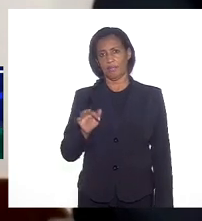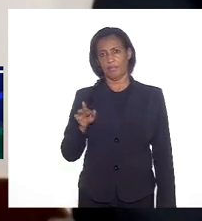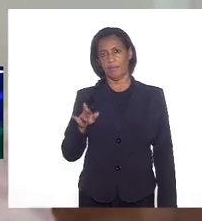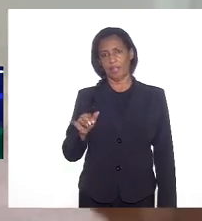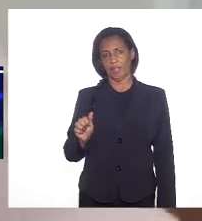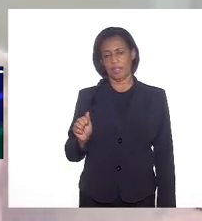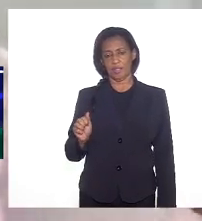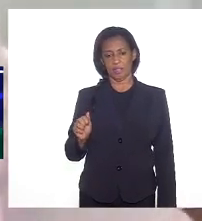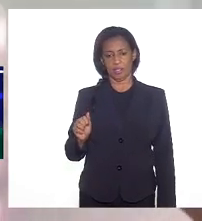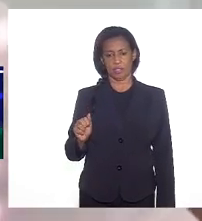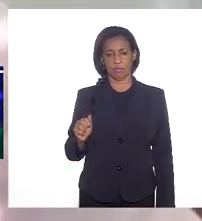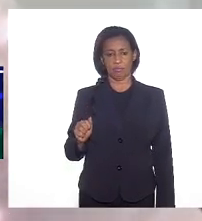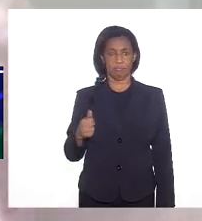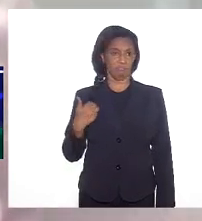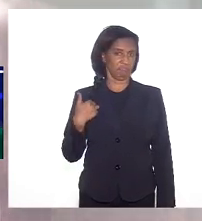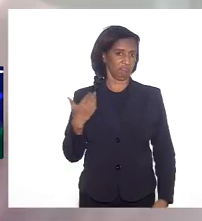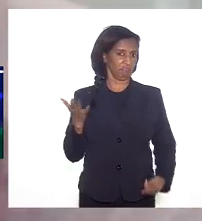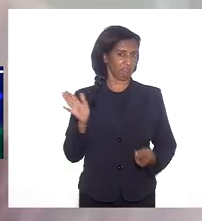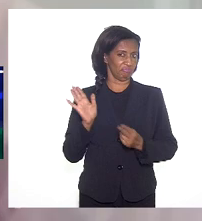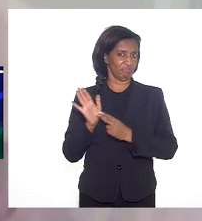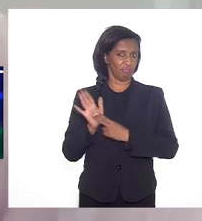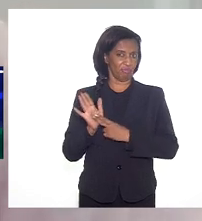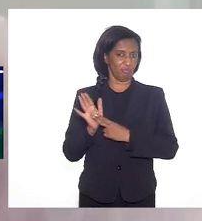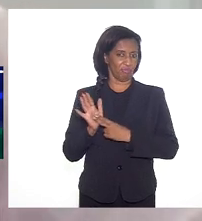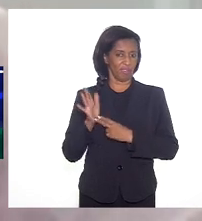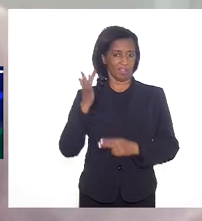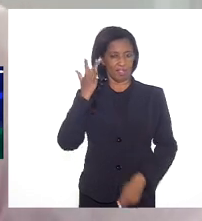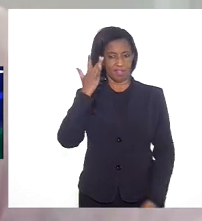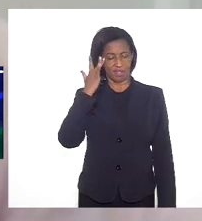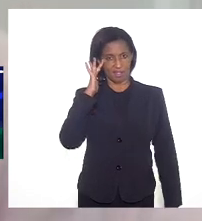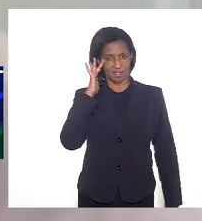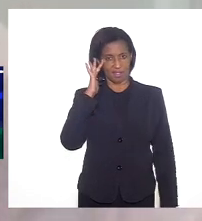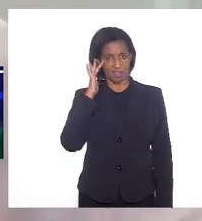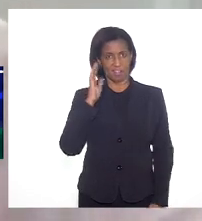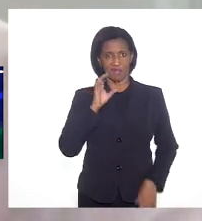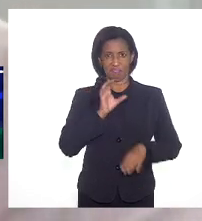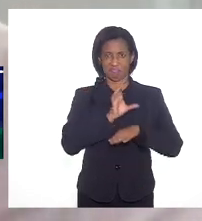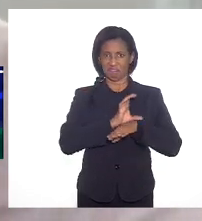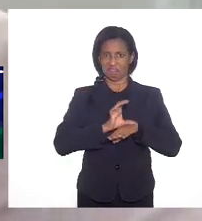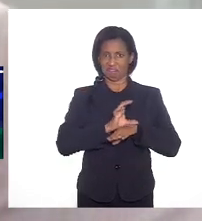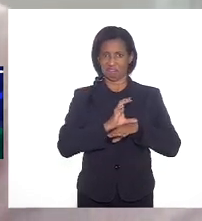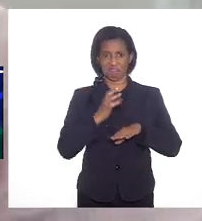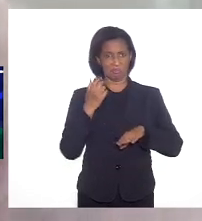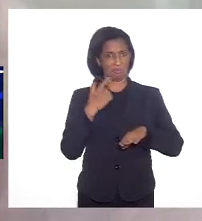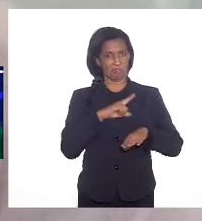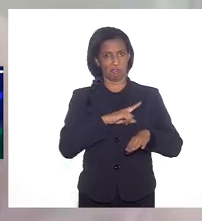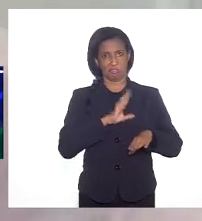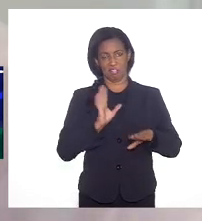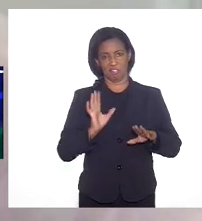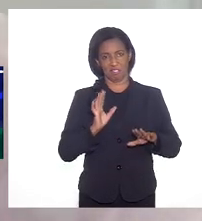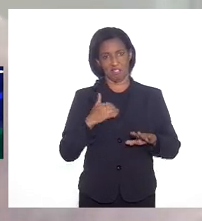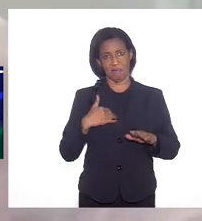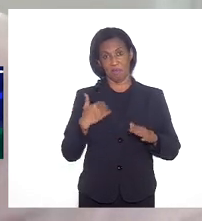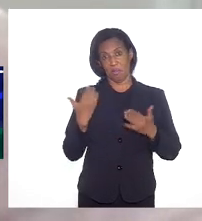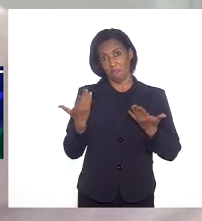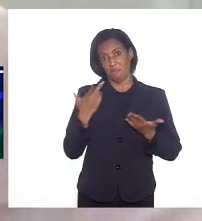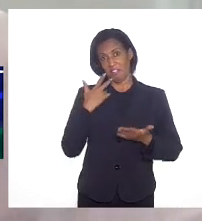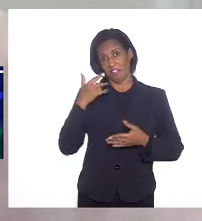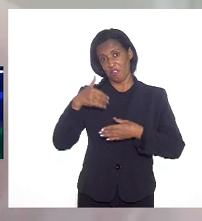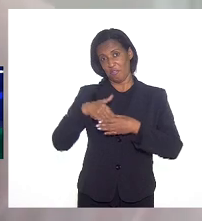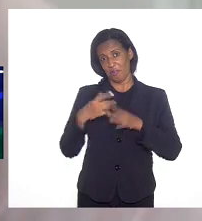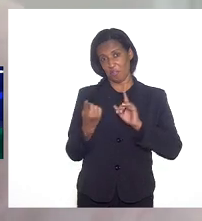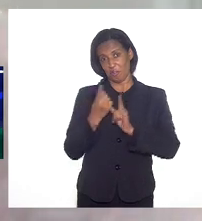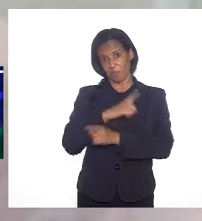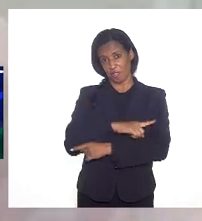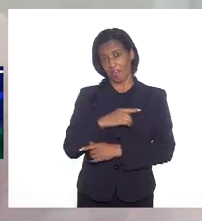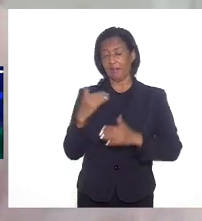presidente eu confesso que eu acho que essa emenda é inconstitucional mas como o senhor sempre diz que eu voto contrário dessa vez eu